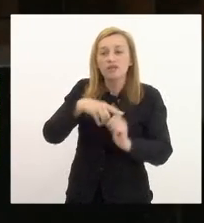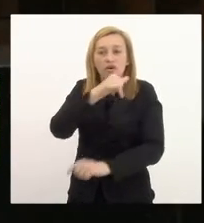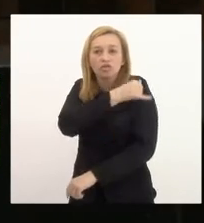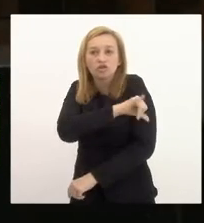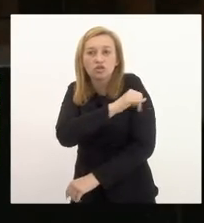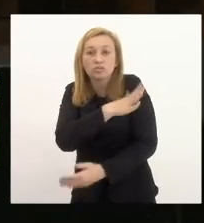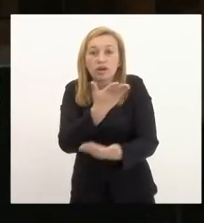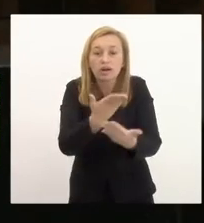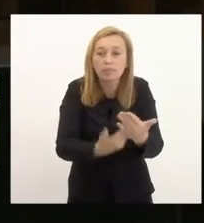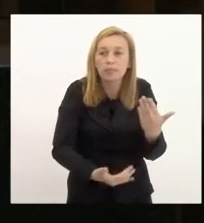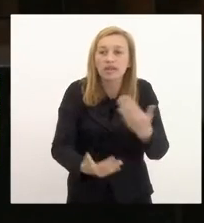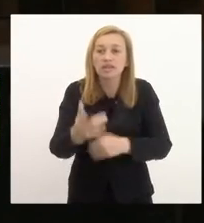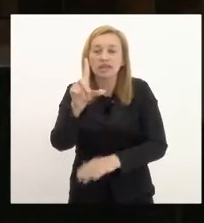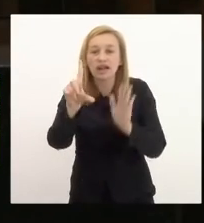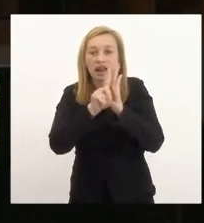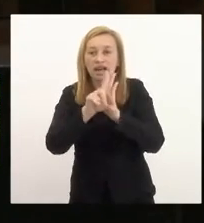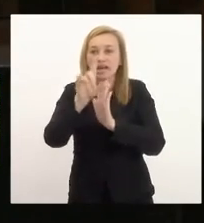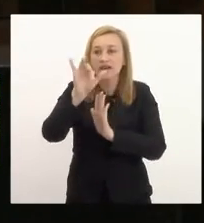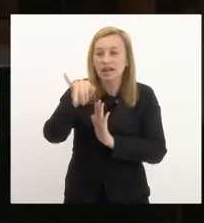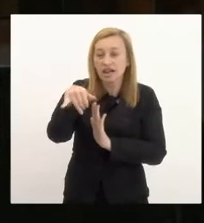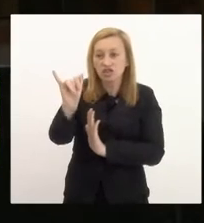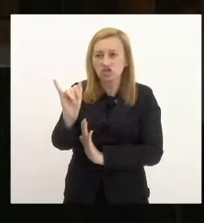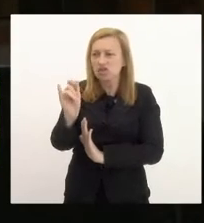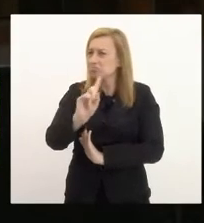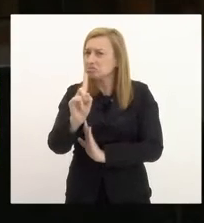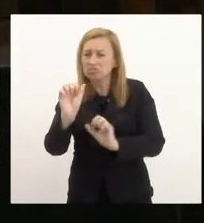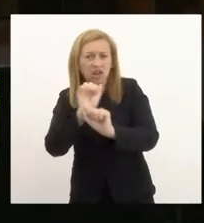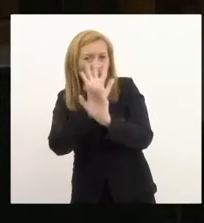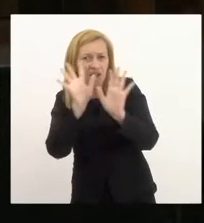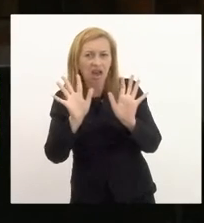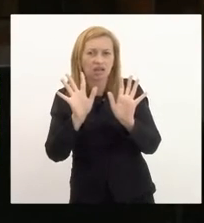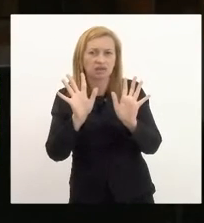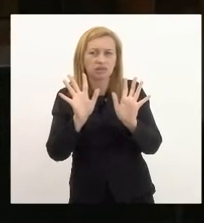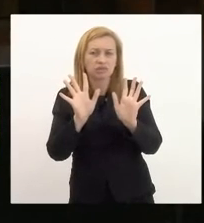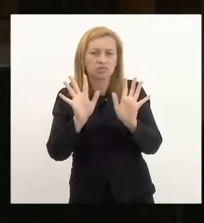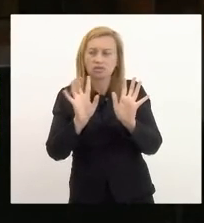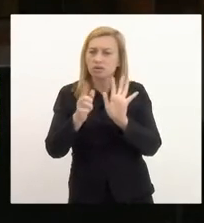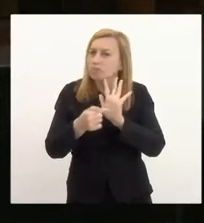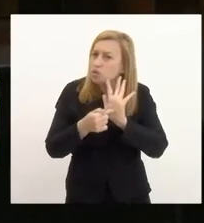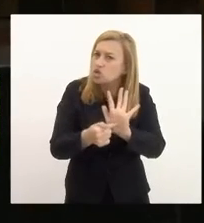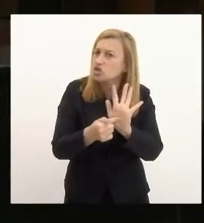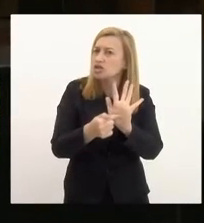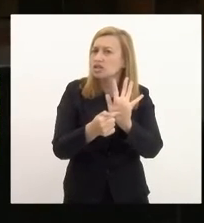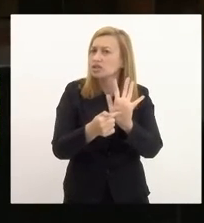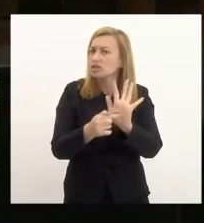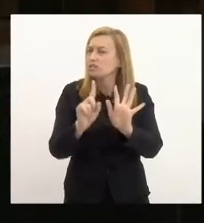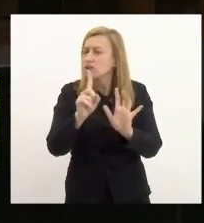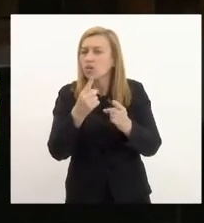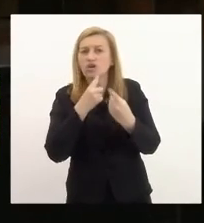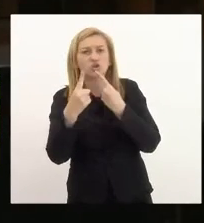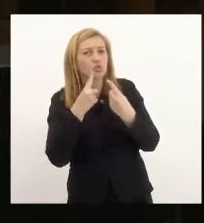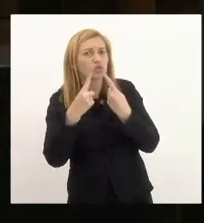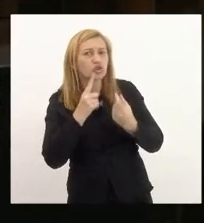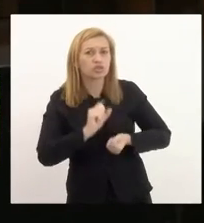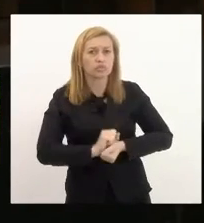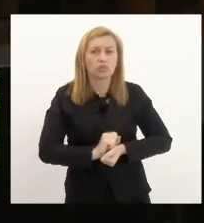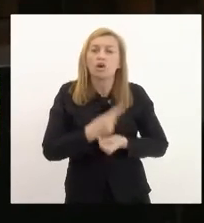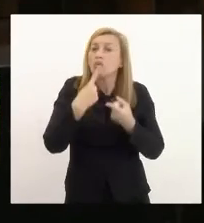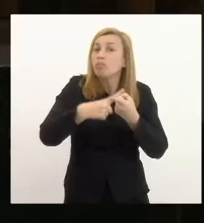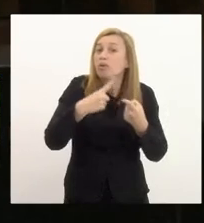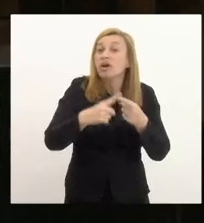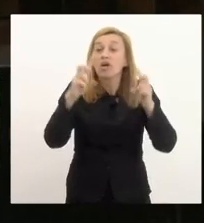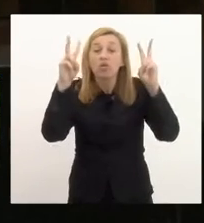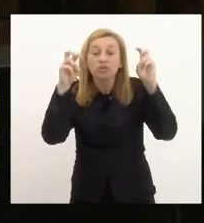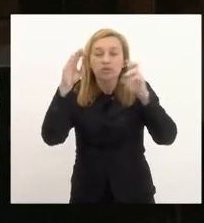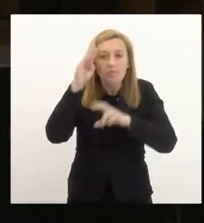pelas perdas da Lei kandir isso não tá claro que isso não está exposto isso não é discutido porque